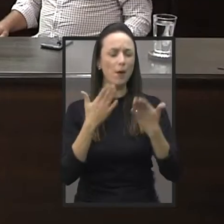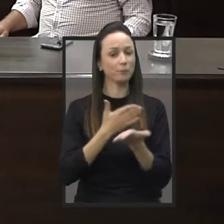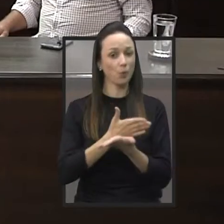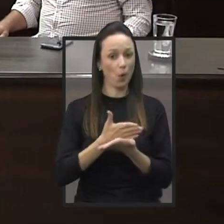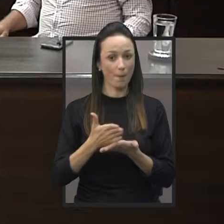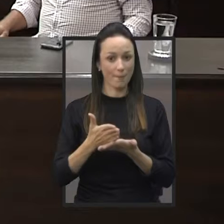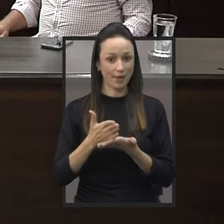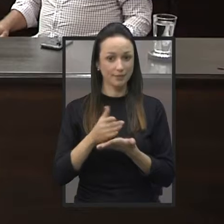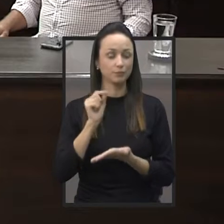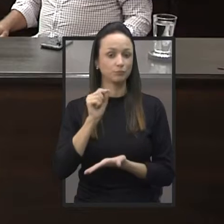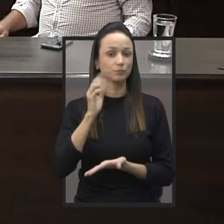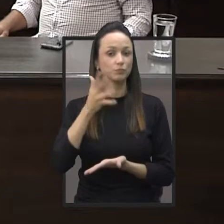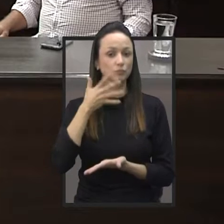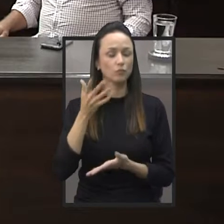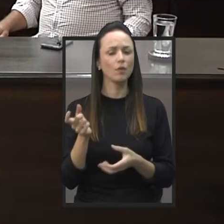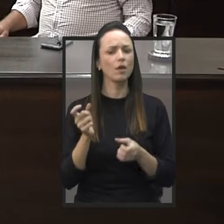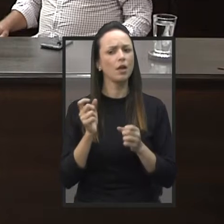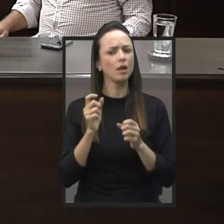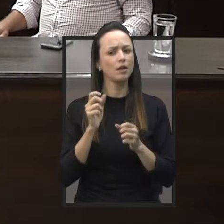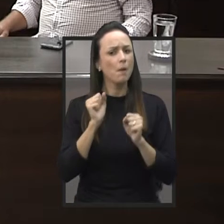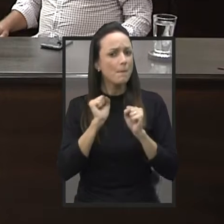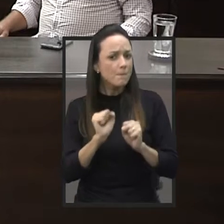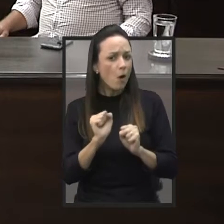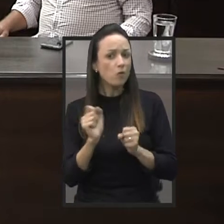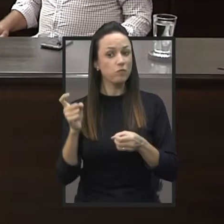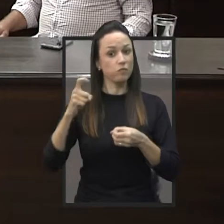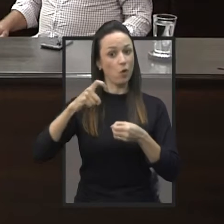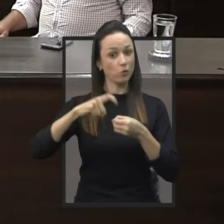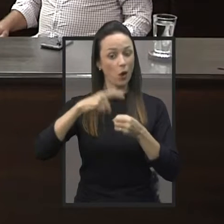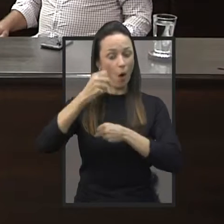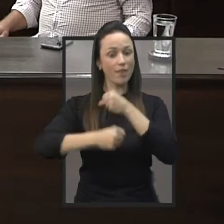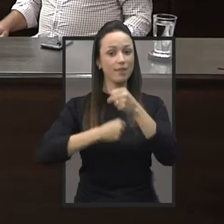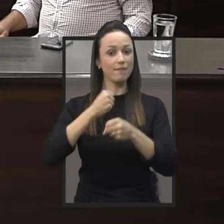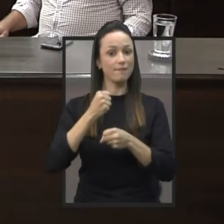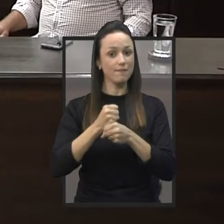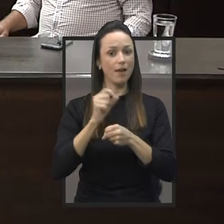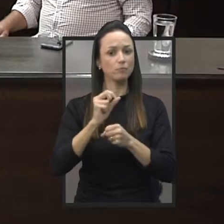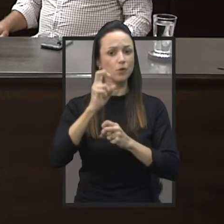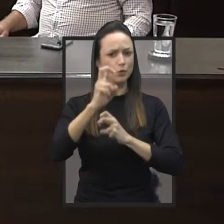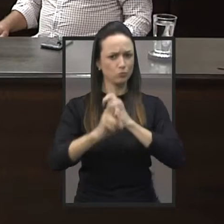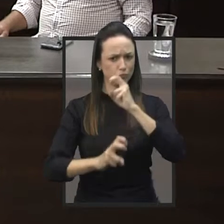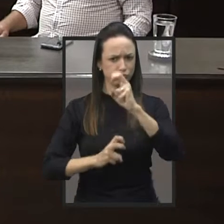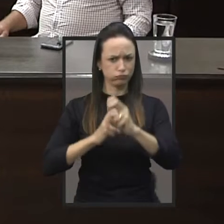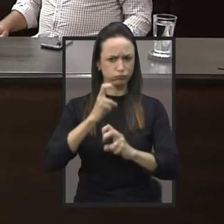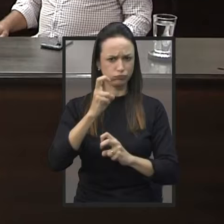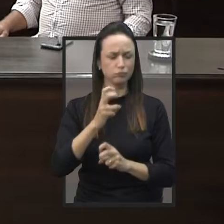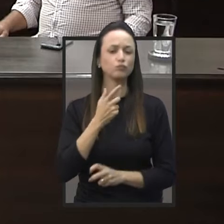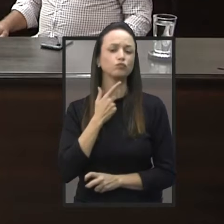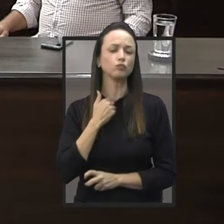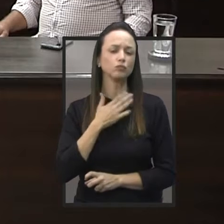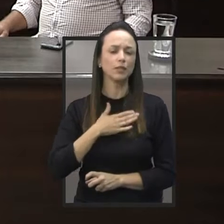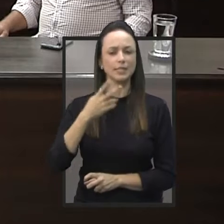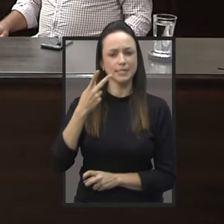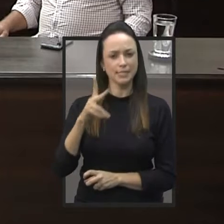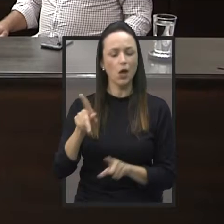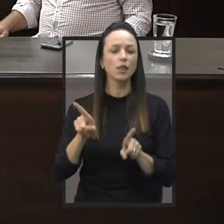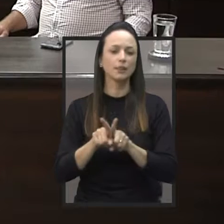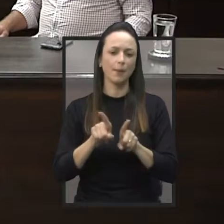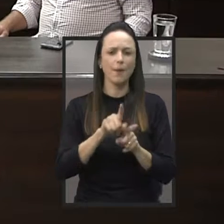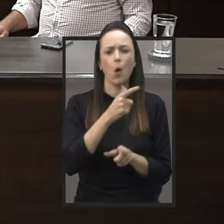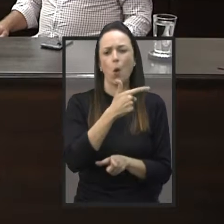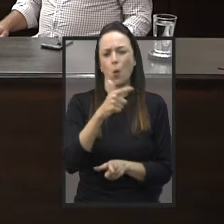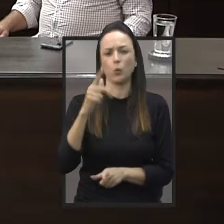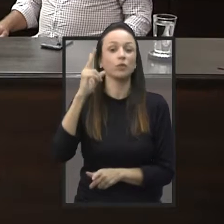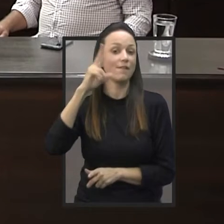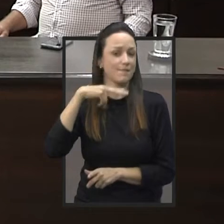falando sobre essa possível volta da Expo Jaú a partir do ano que vem. É um desejo do senhor, acredito que de muitos